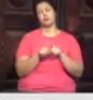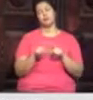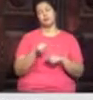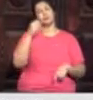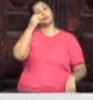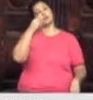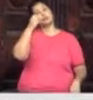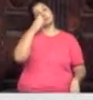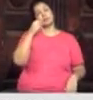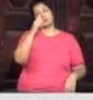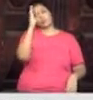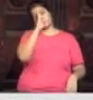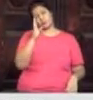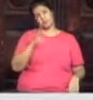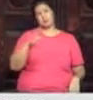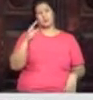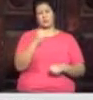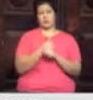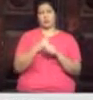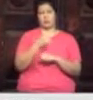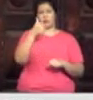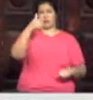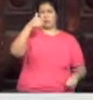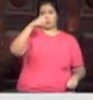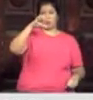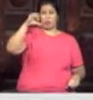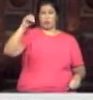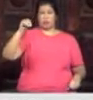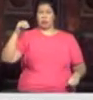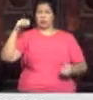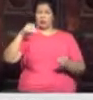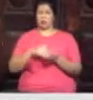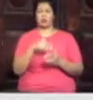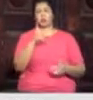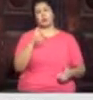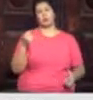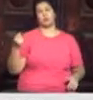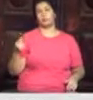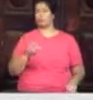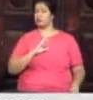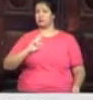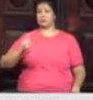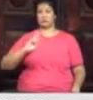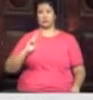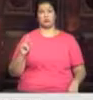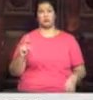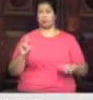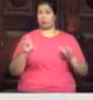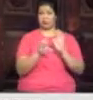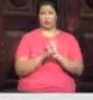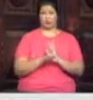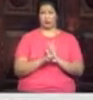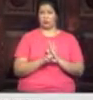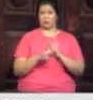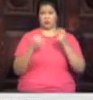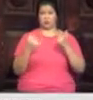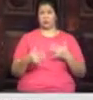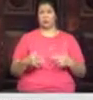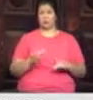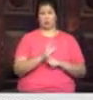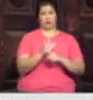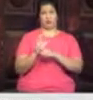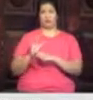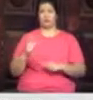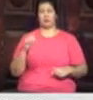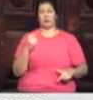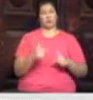anos 90 e 2000, não há comprovação de que existe uma correlação entre flexibilização de direitos e criação de empregos. Os estudos